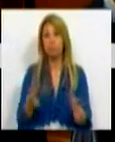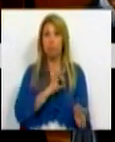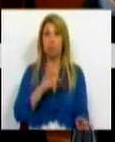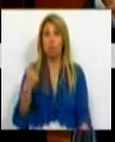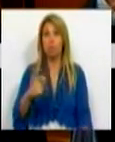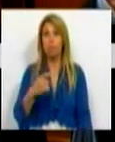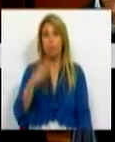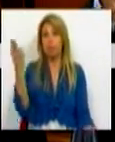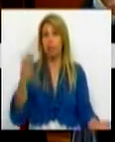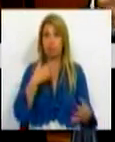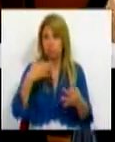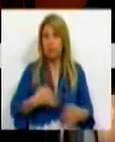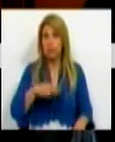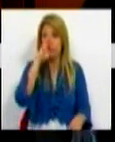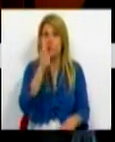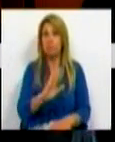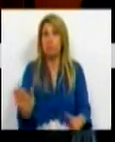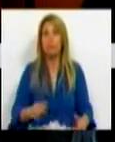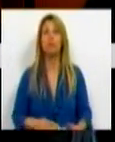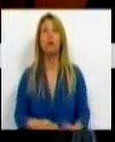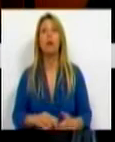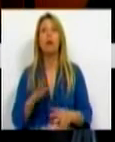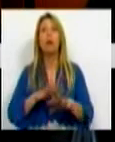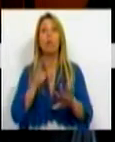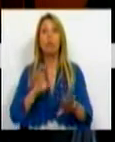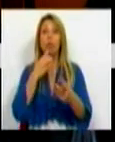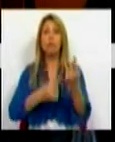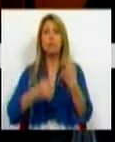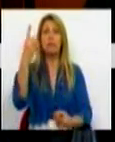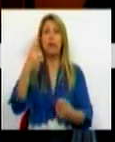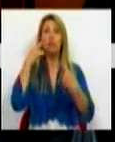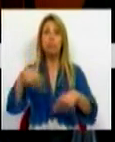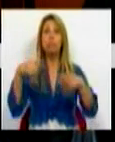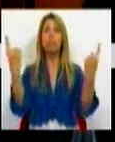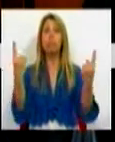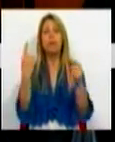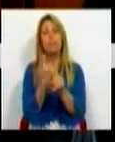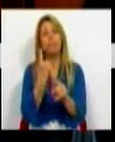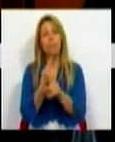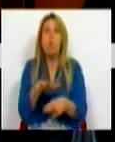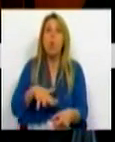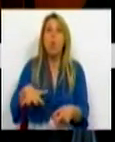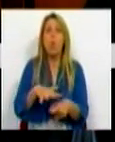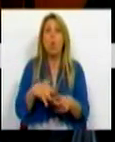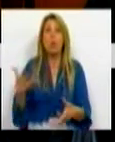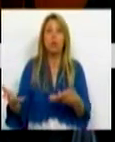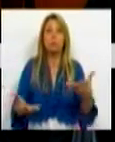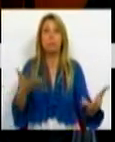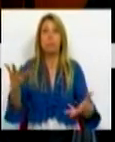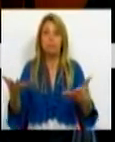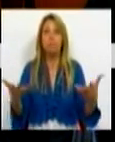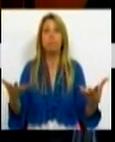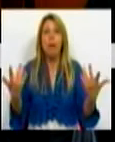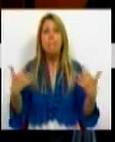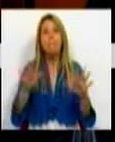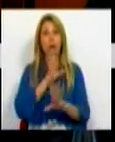Presidente certamente conhecerá, com a denúncia pública, embora num contexto algo vago, que fez,